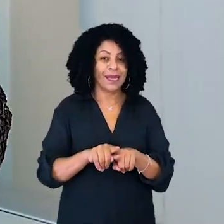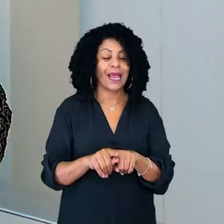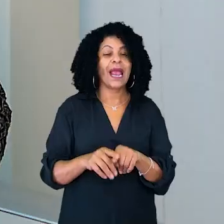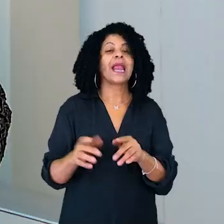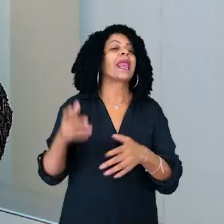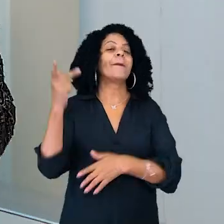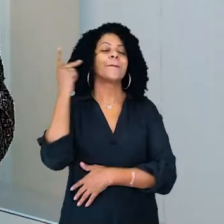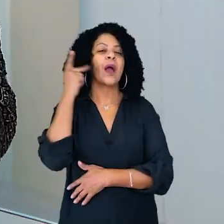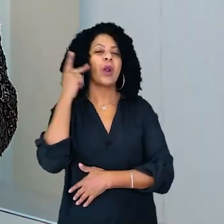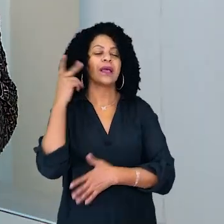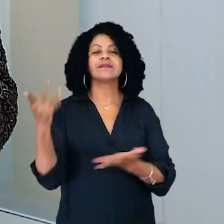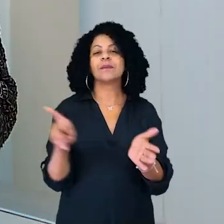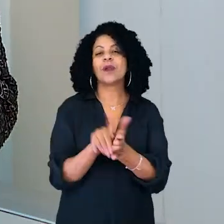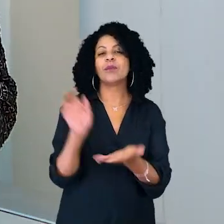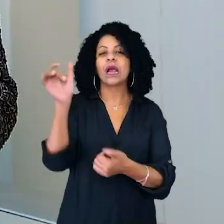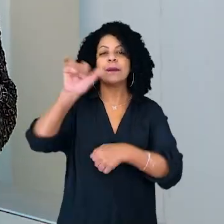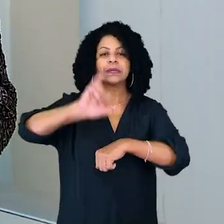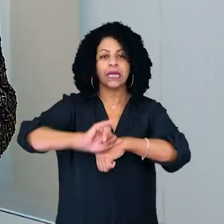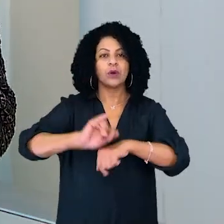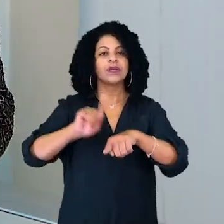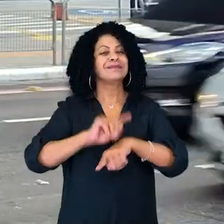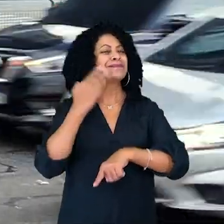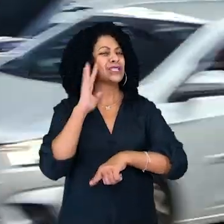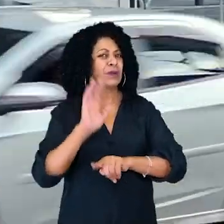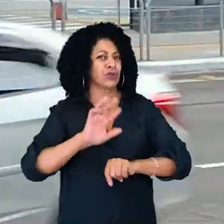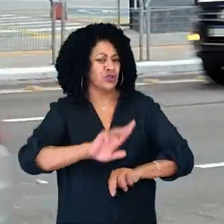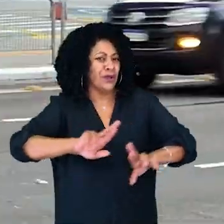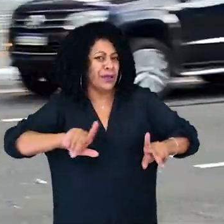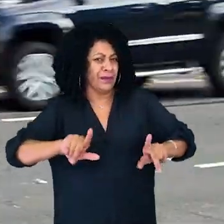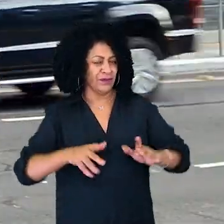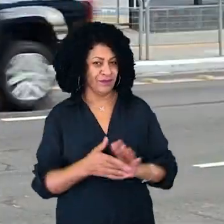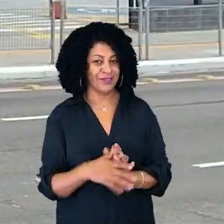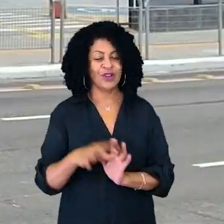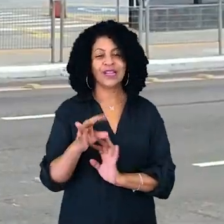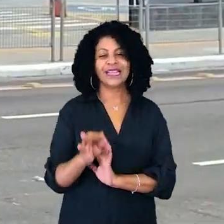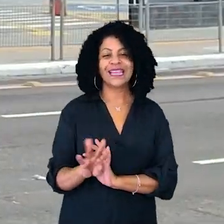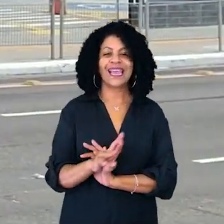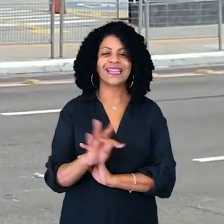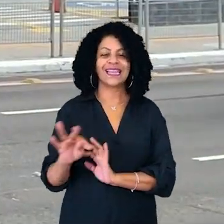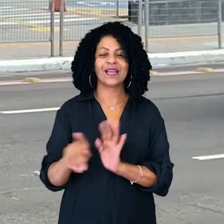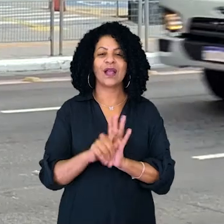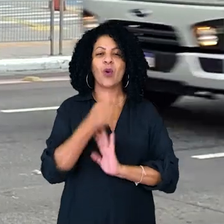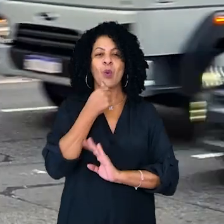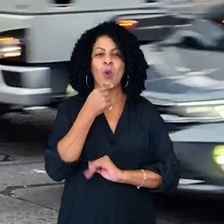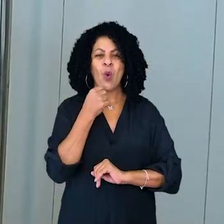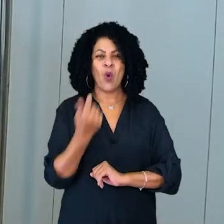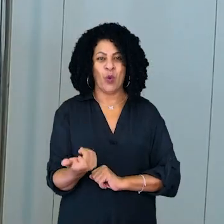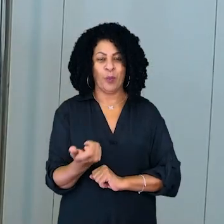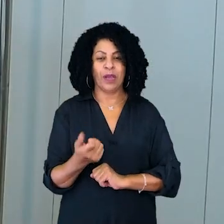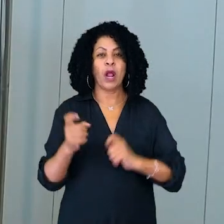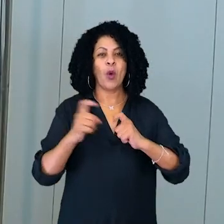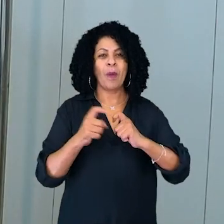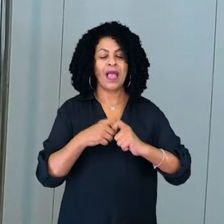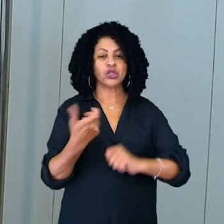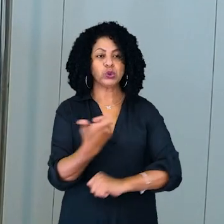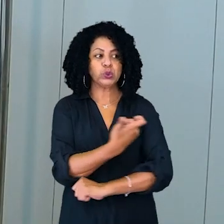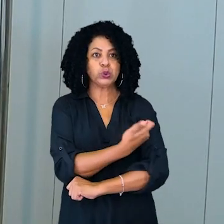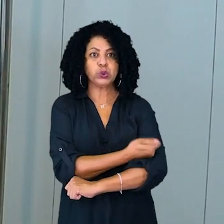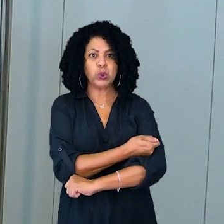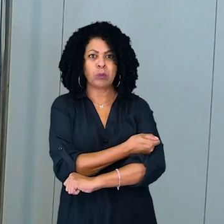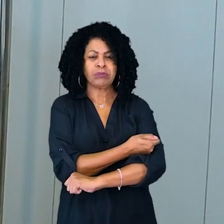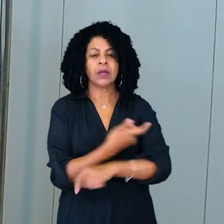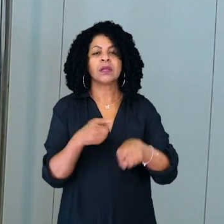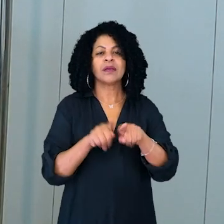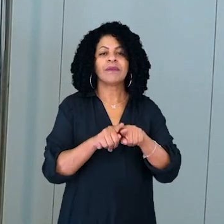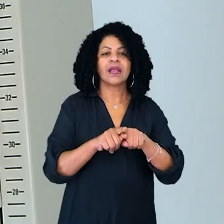capital paulista, teve outro entendimento. Para o TRT, o fato de o anestesista não operar o aparelho